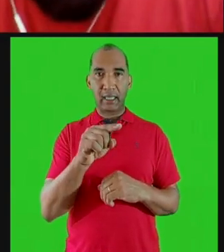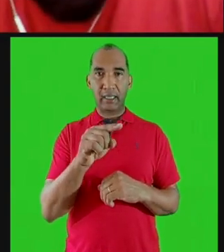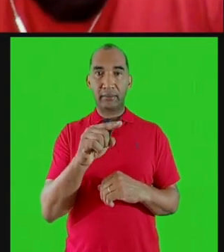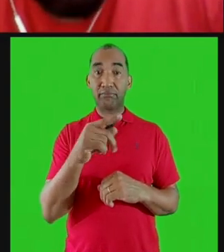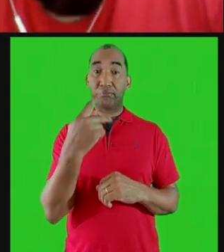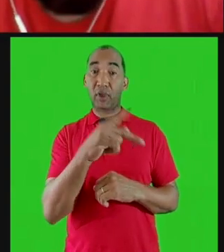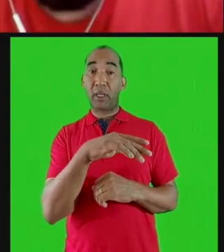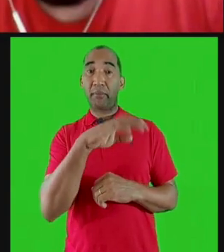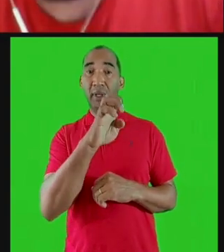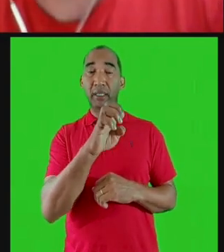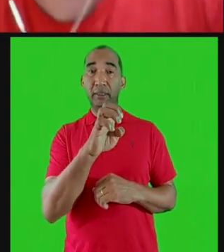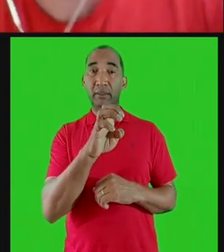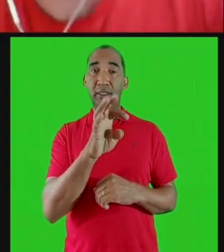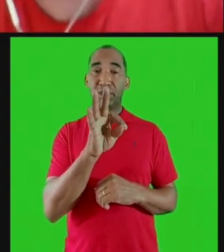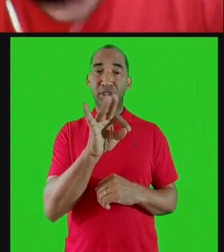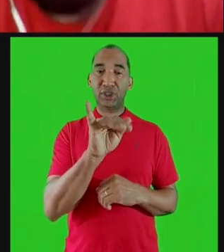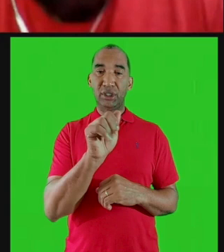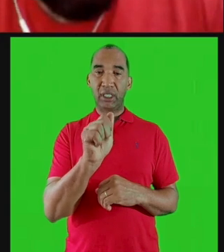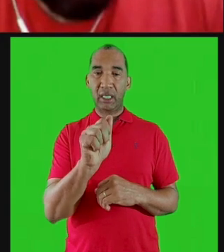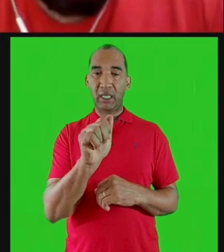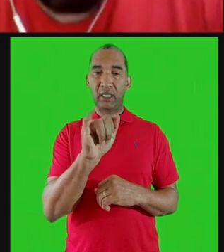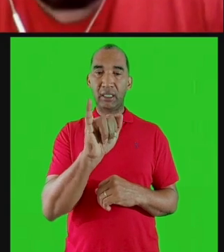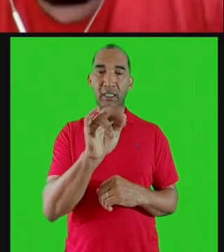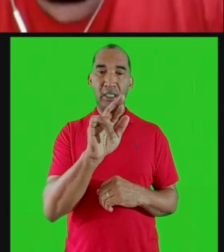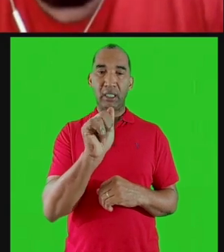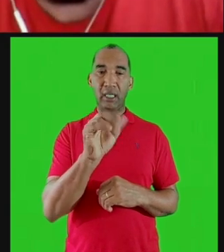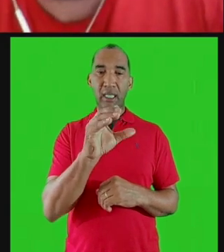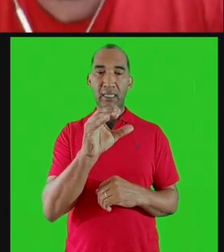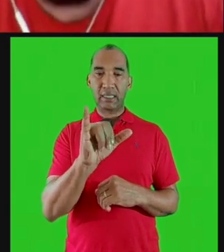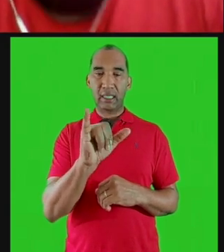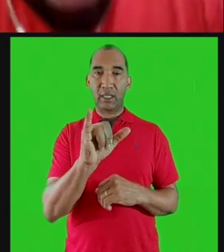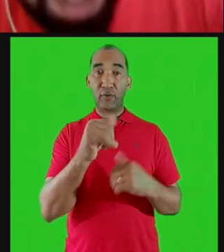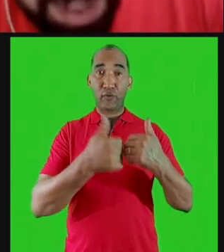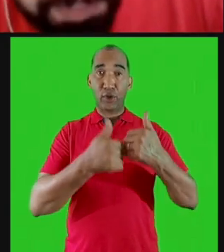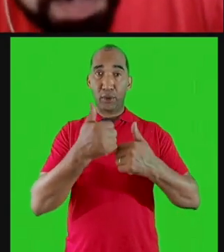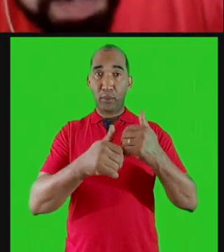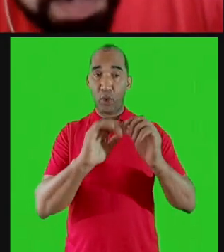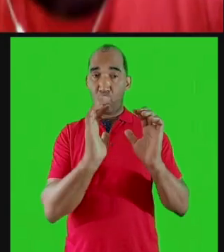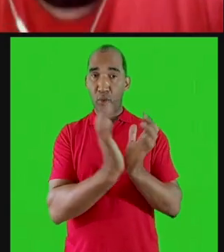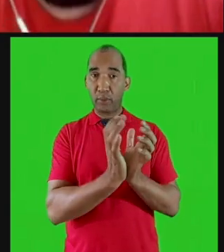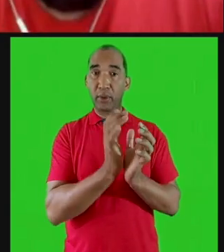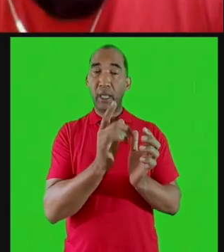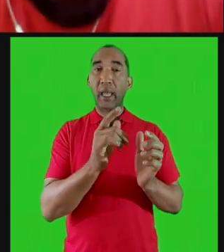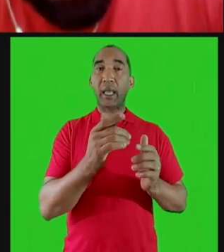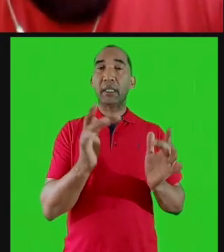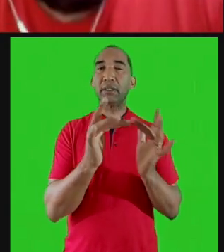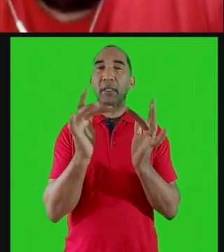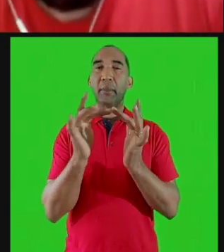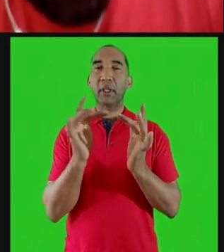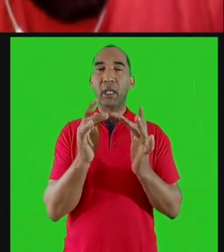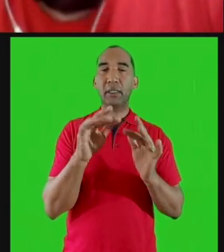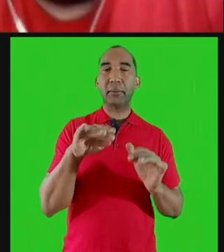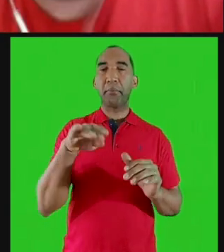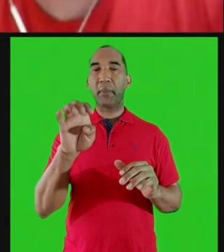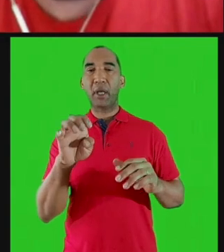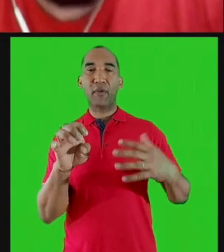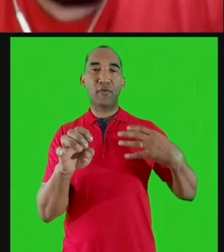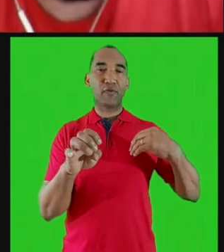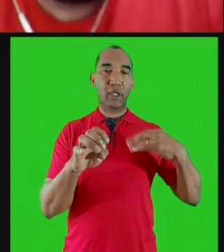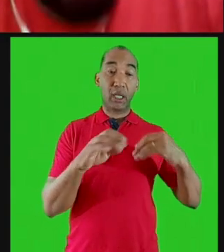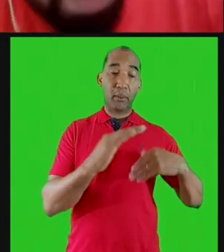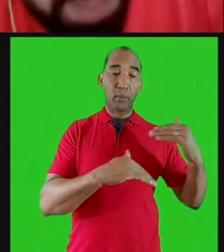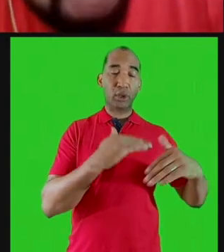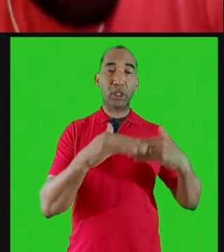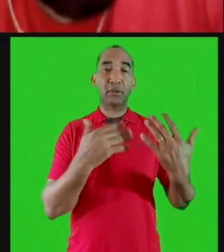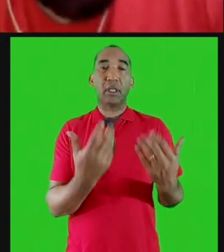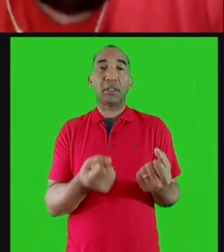nesse processo. É um curta feito com o celular e falando sobre essa intimidade entre mãe e filha, e sobre esse processo de aceitação da Laila, que